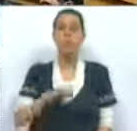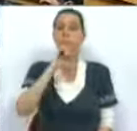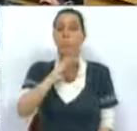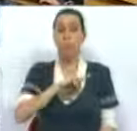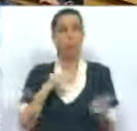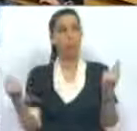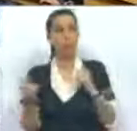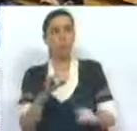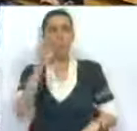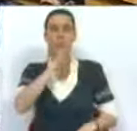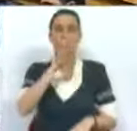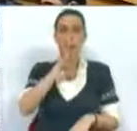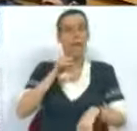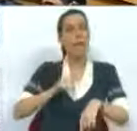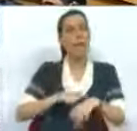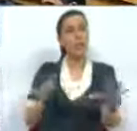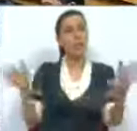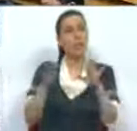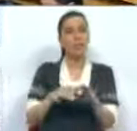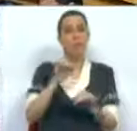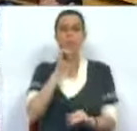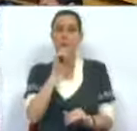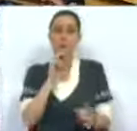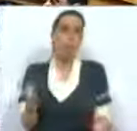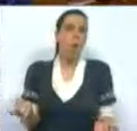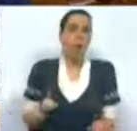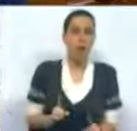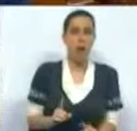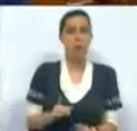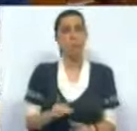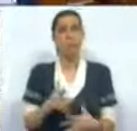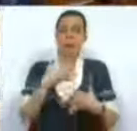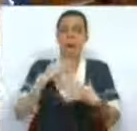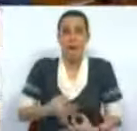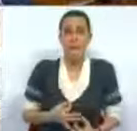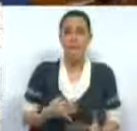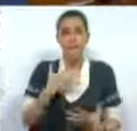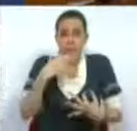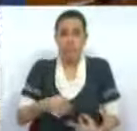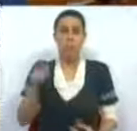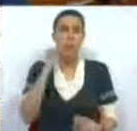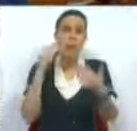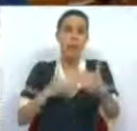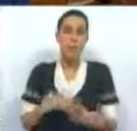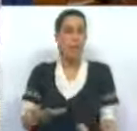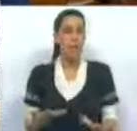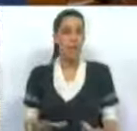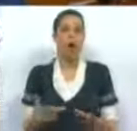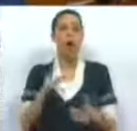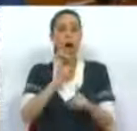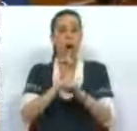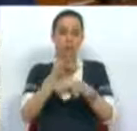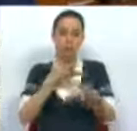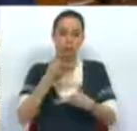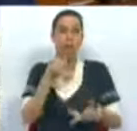Pode-se discutir se o tempo do ajustamento é ou não suficiente, sendo certo que o prazo que hoje vigora é o que